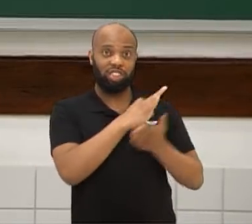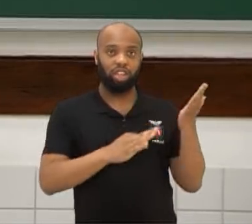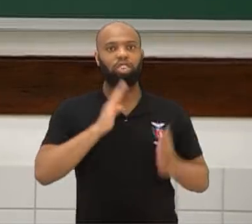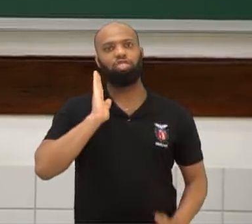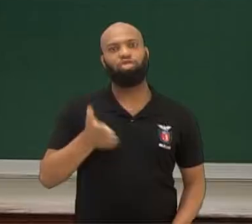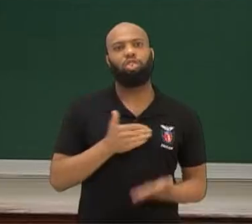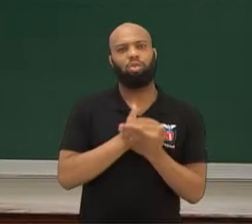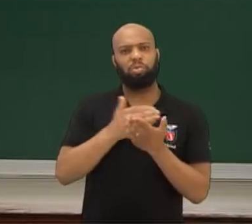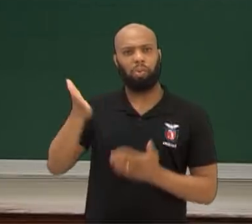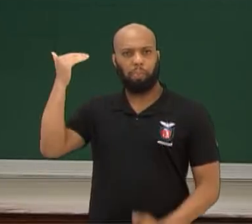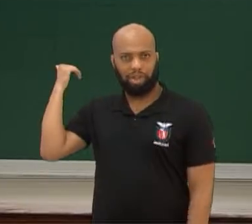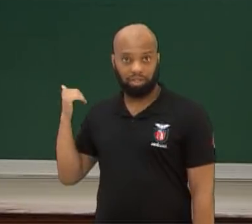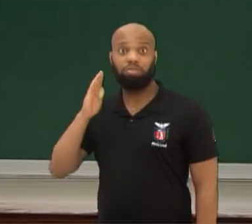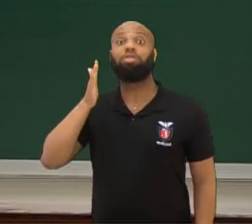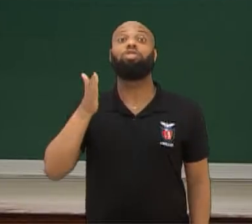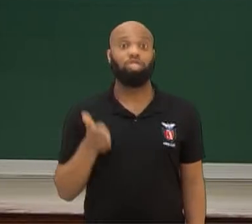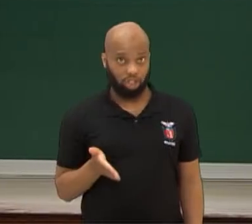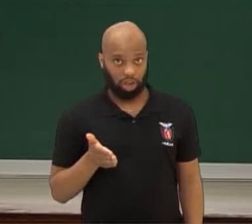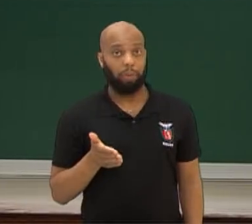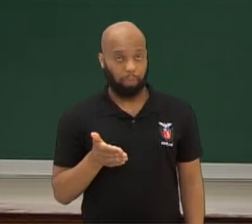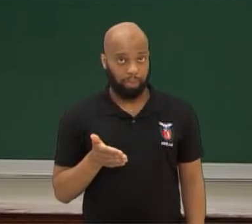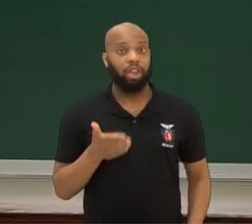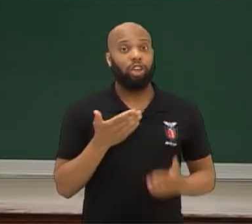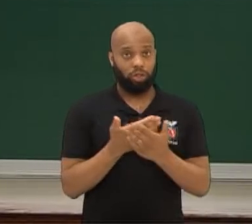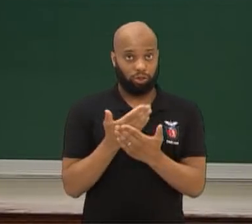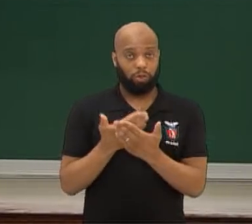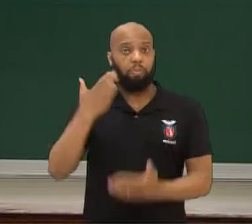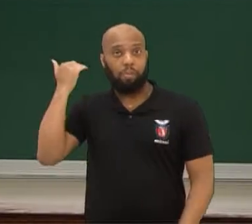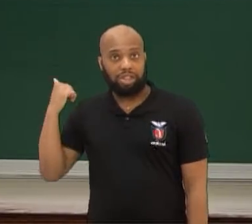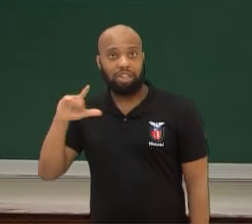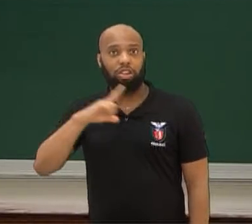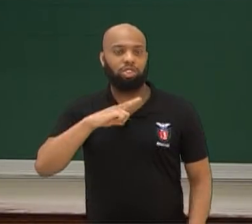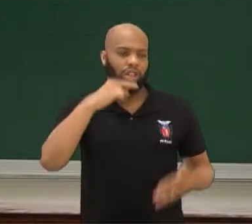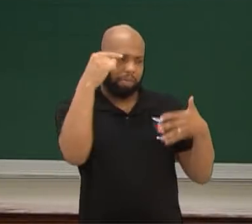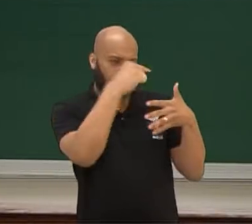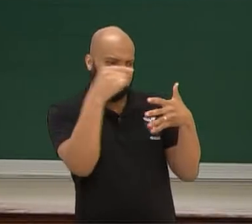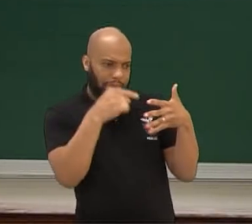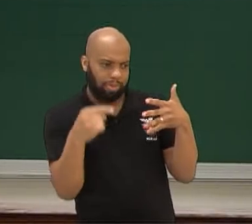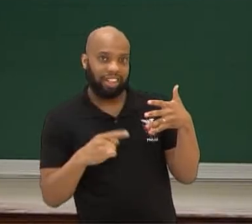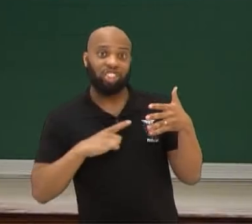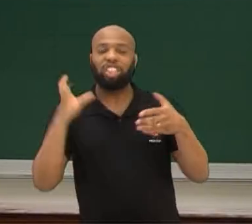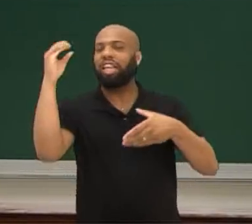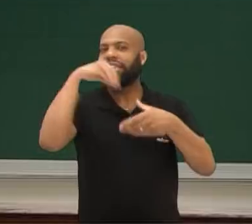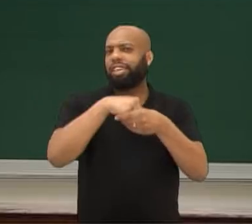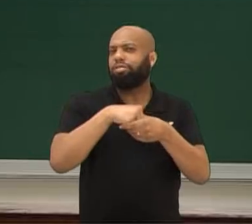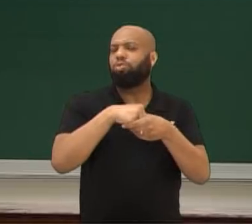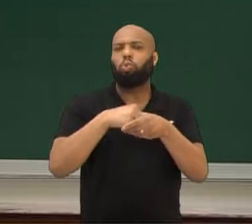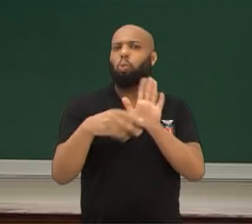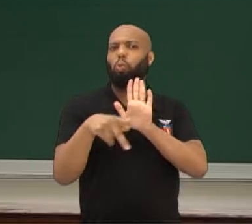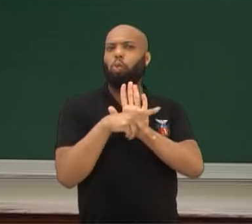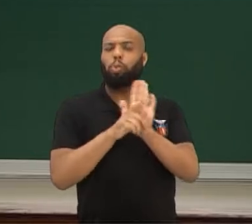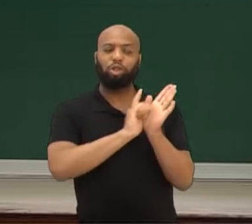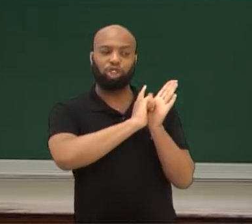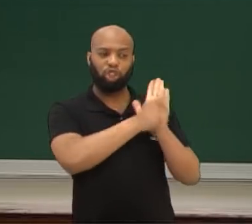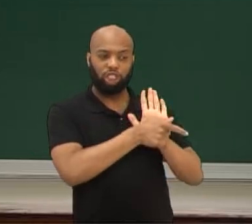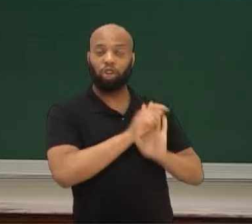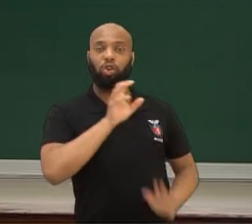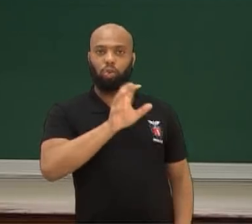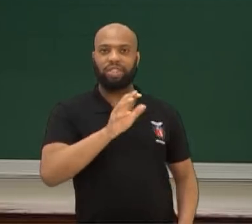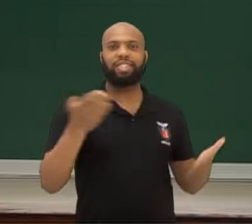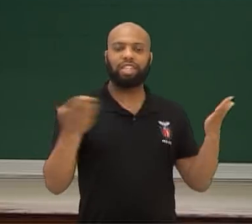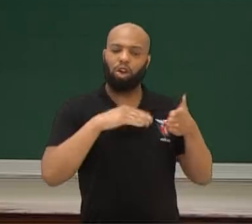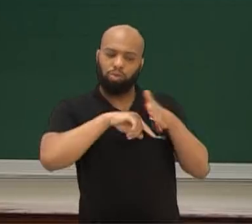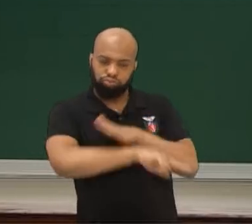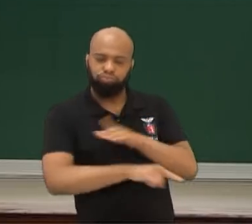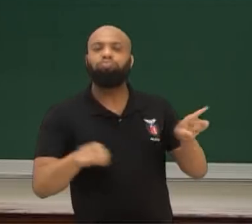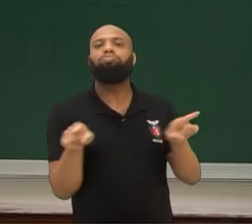começamos a estudar na aula anterior. Vimos na aula anterior ali os elementos composicionais desse gênero. E a gente vai dar uma